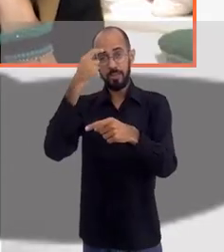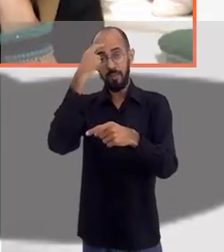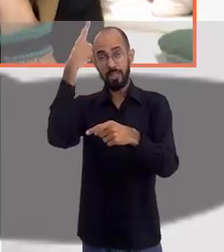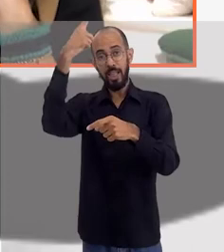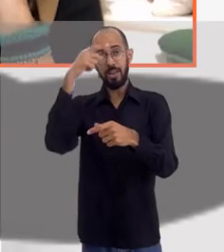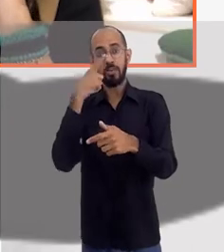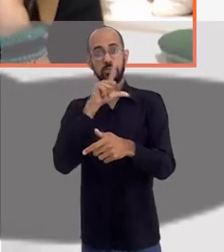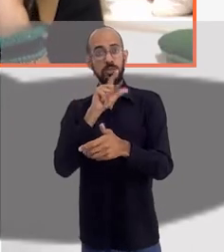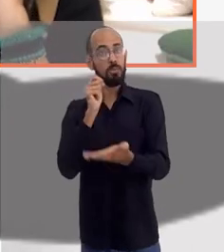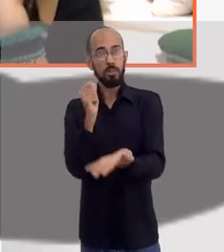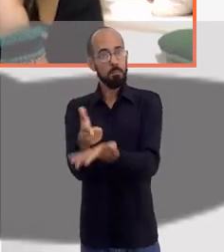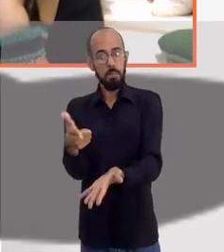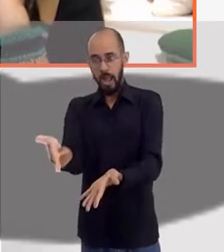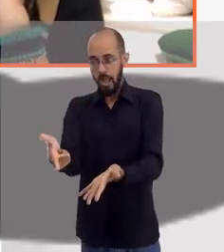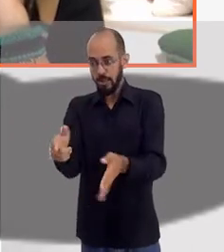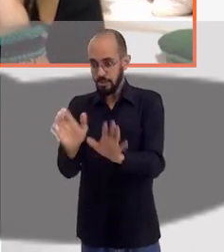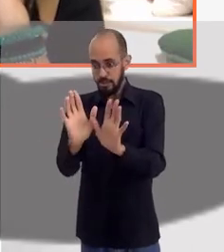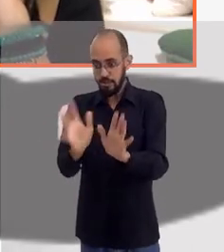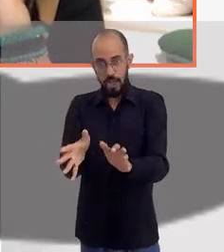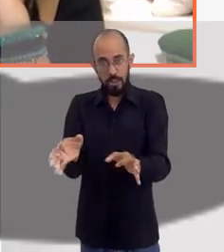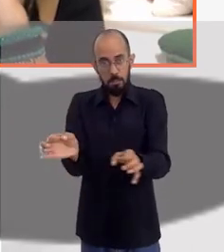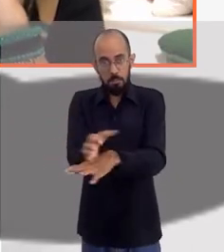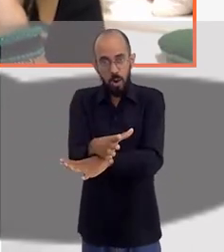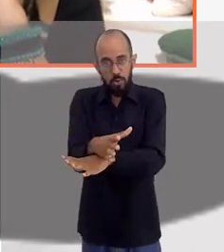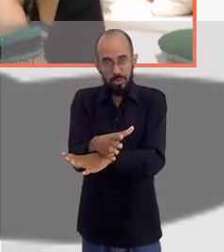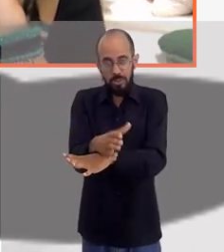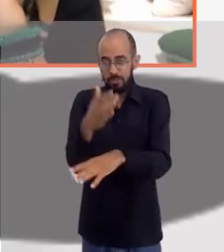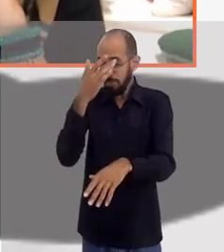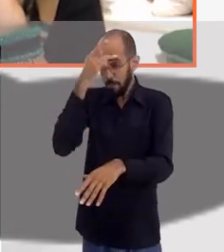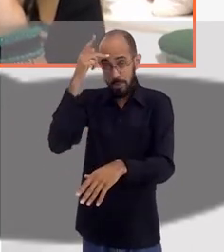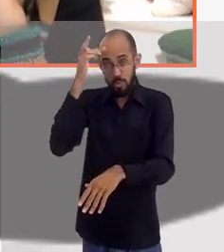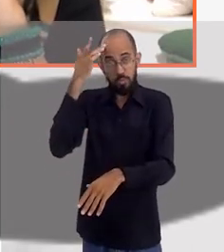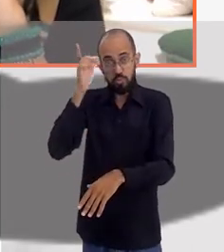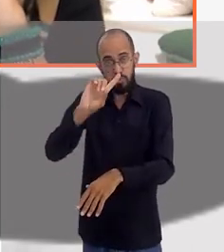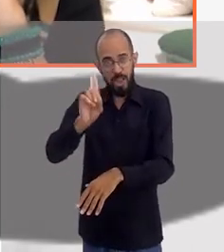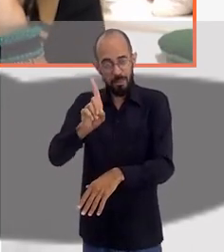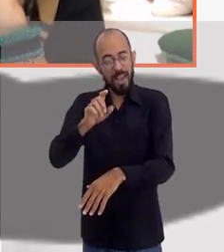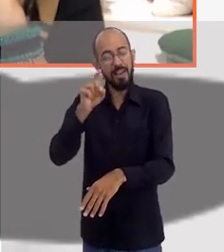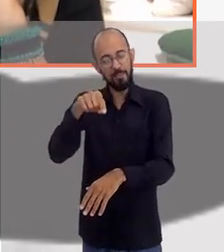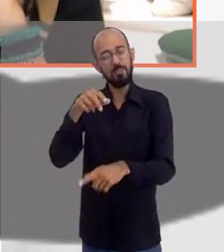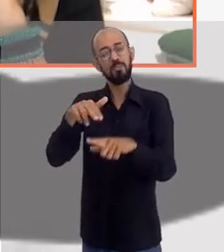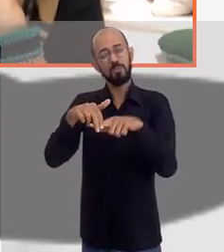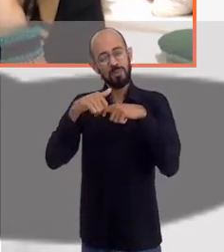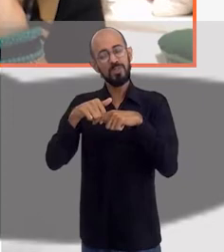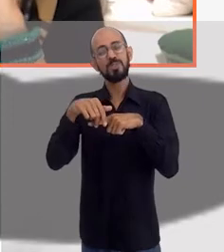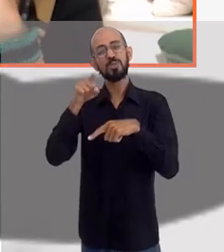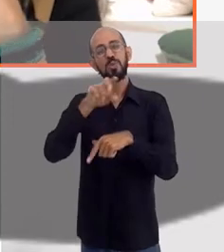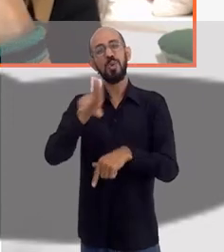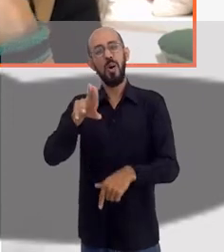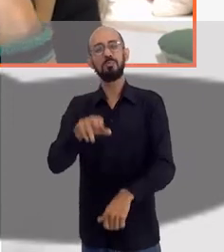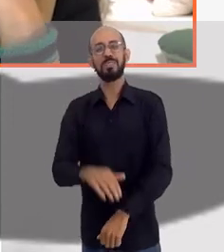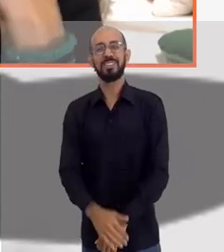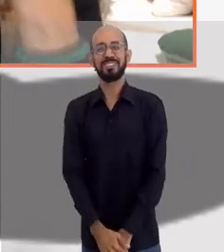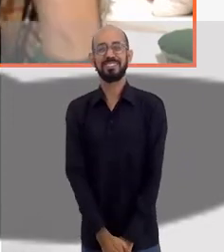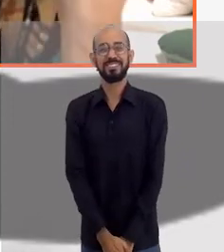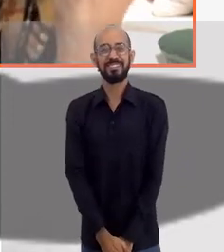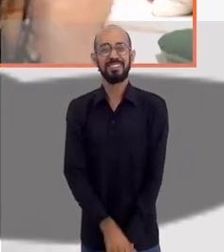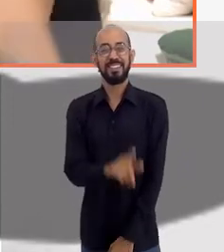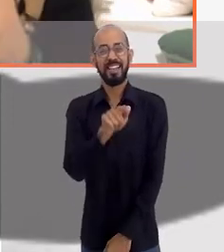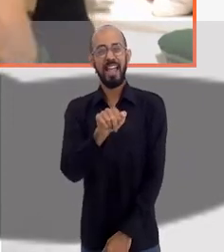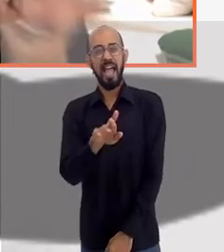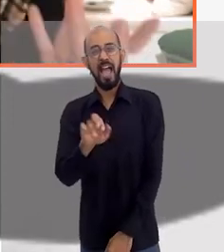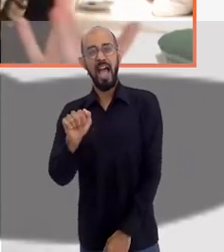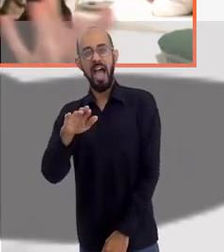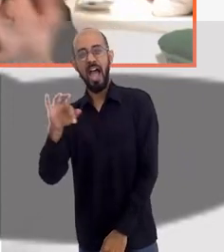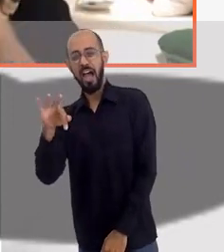pagas por alguém que ela nem mesmo conhecer-se é assim que surgiu o nome projeto da Rafa mapa uau mas você